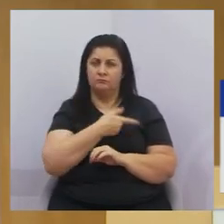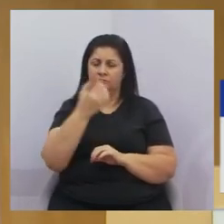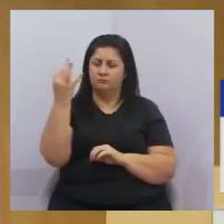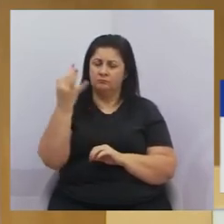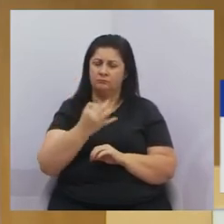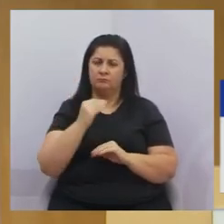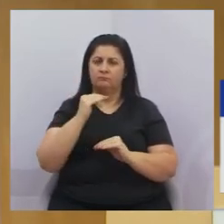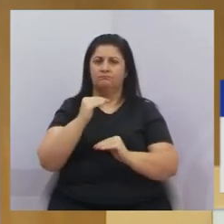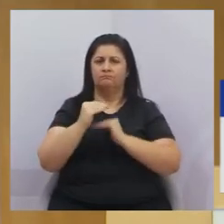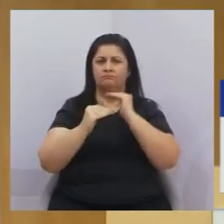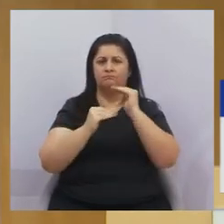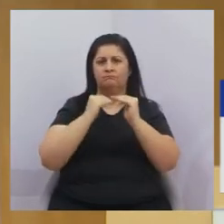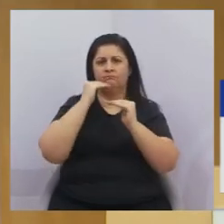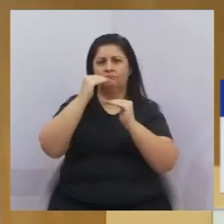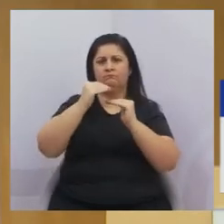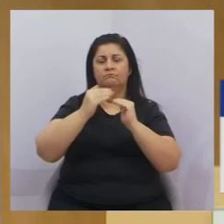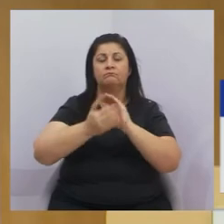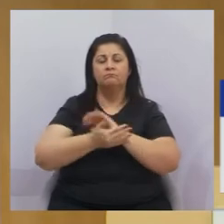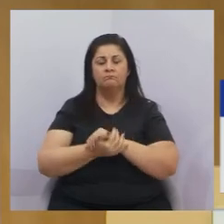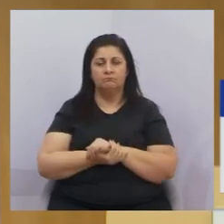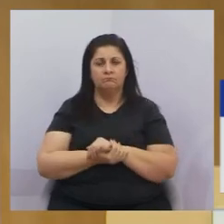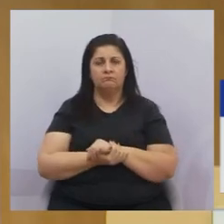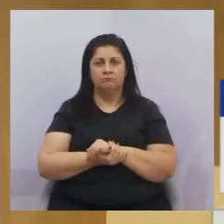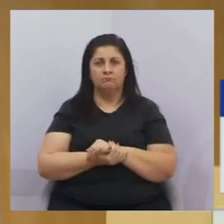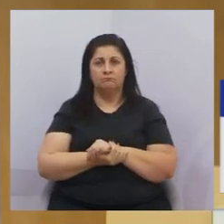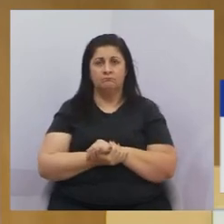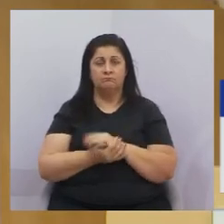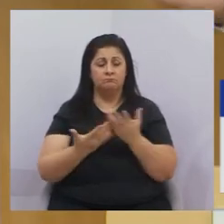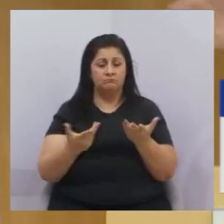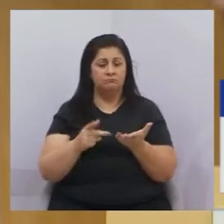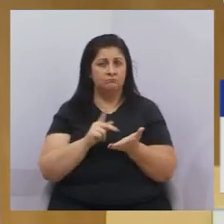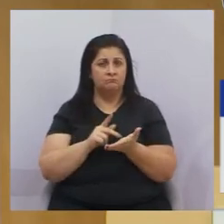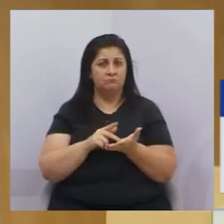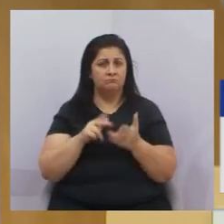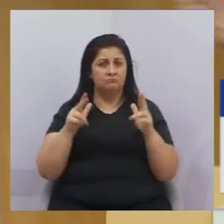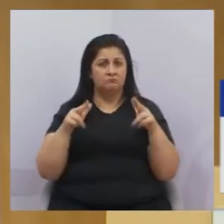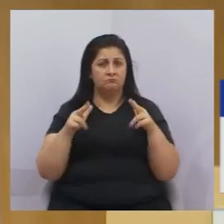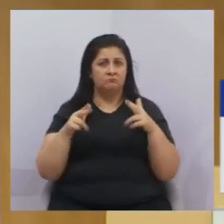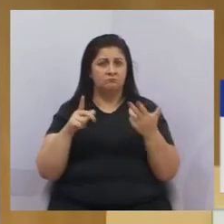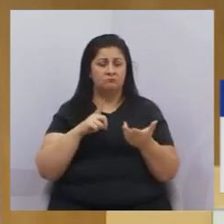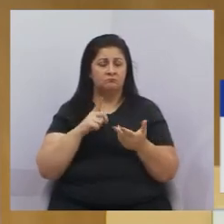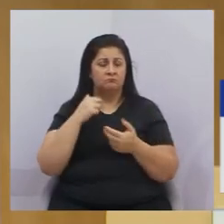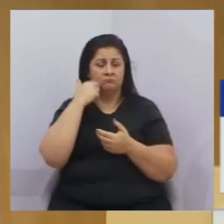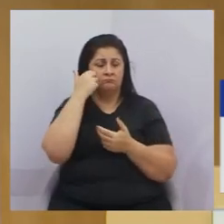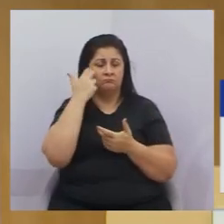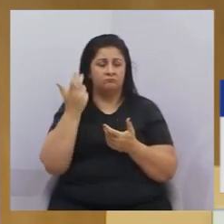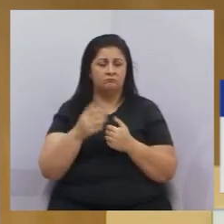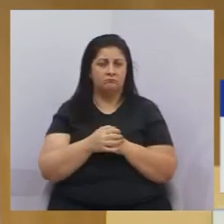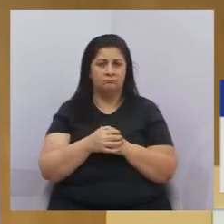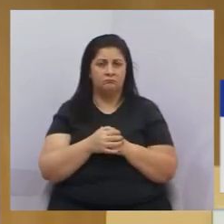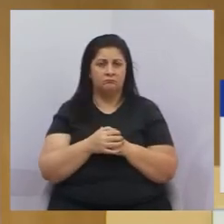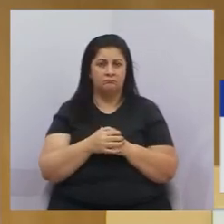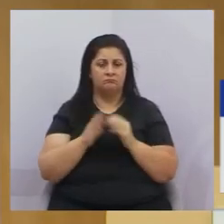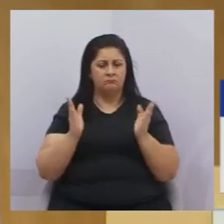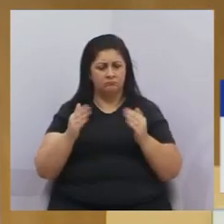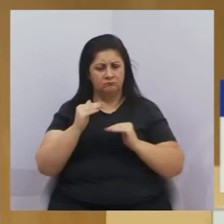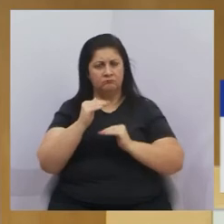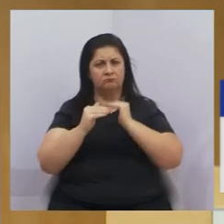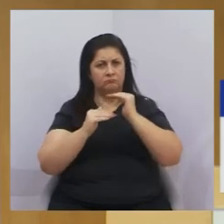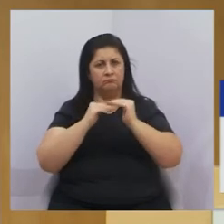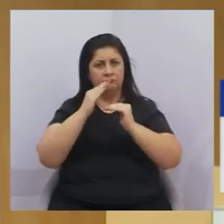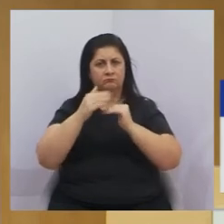vai avançar e avançar muito na nossa cidade. Como na realidade, eu nunca tive vergonha de falar aqui o quanto a gente já avançou.